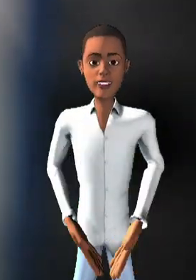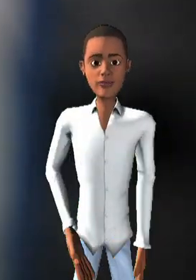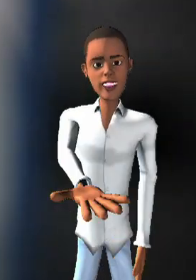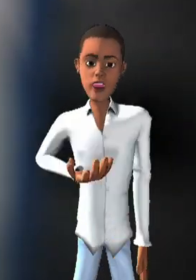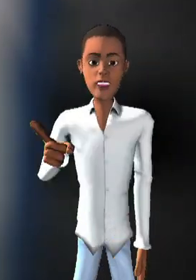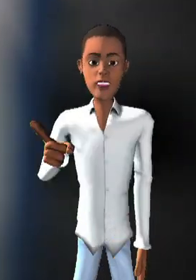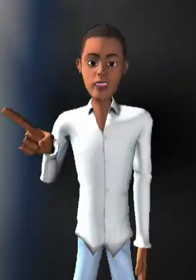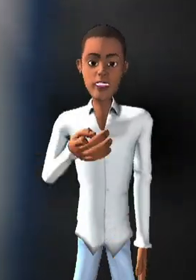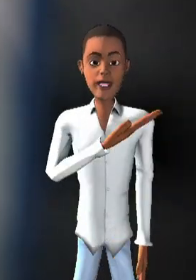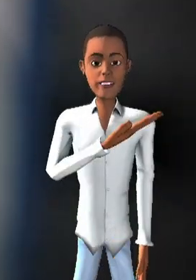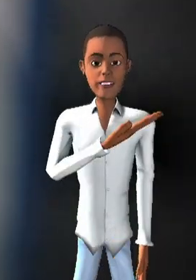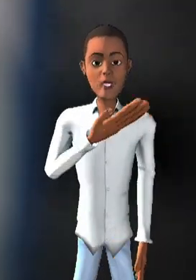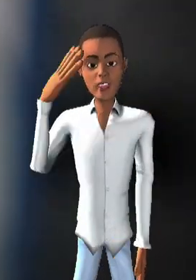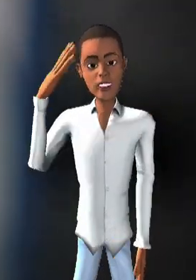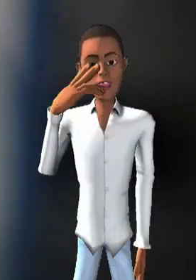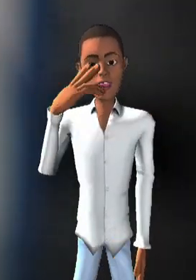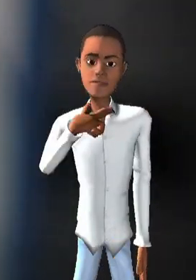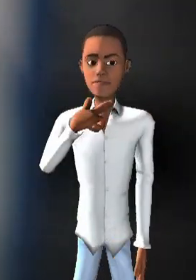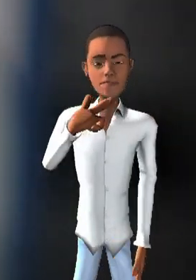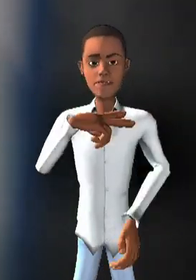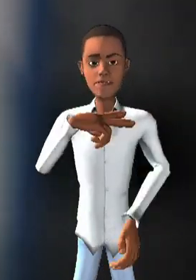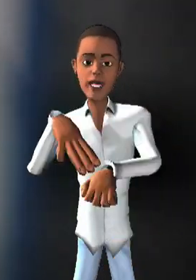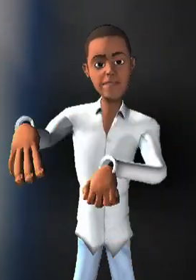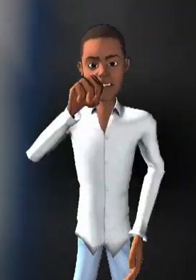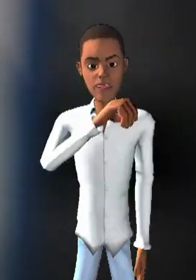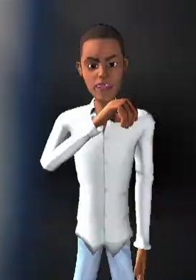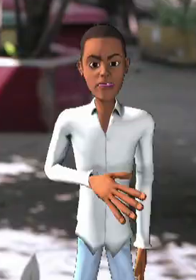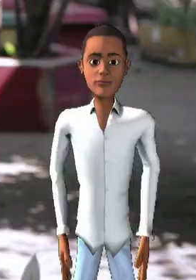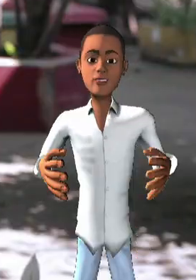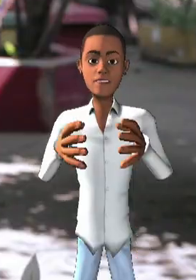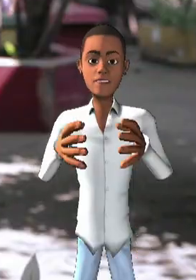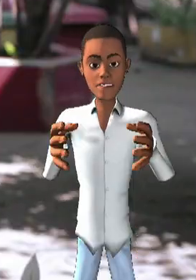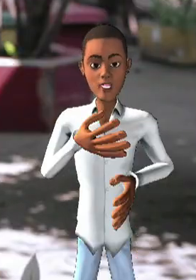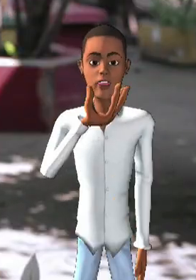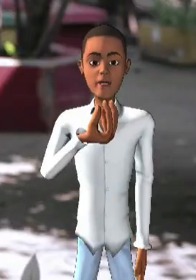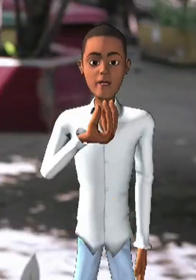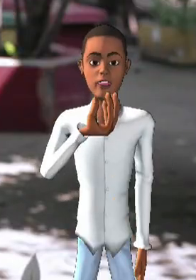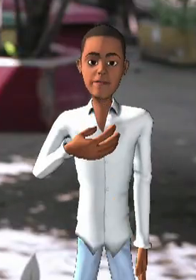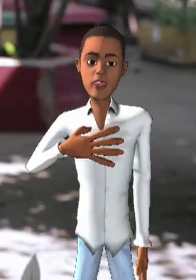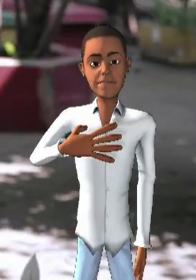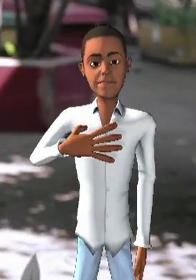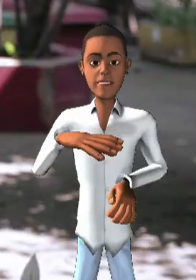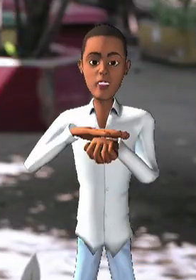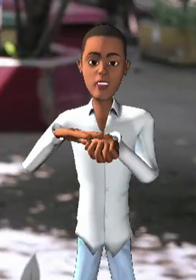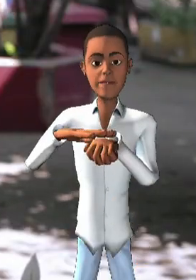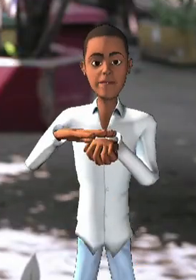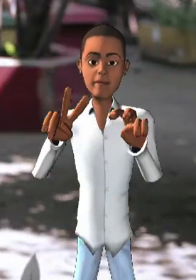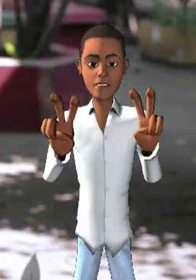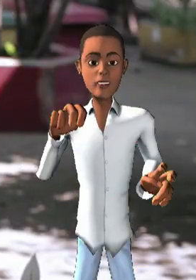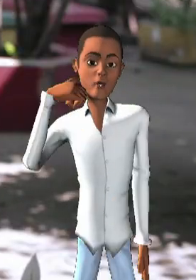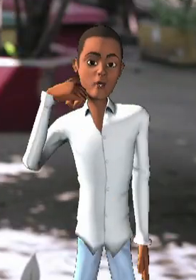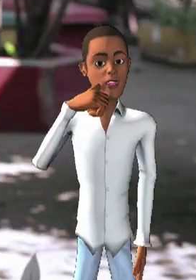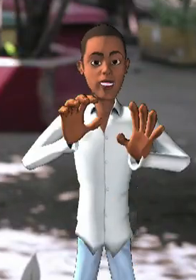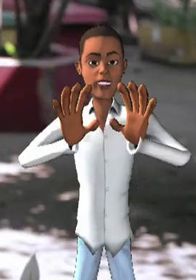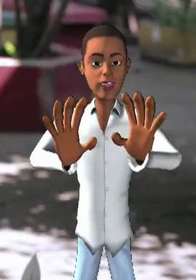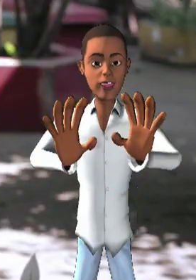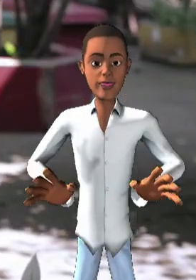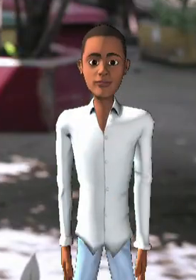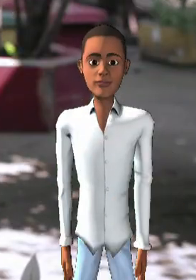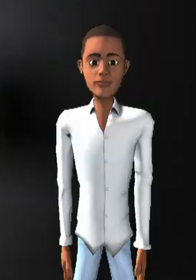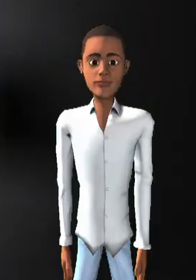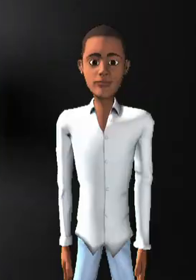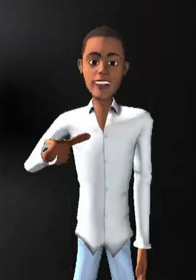escola. A questão era fazer ele entender que ele não podia fazer isso comigo. Porque pra eles era comum, eles conversam das meninas